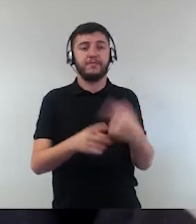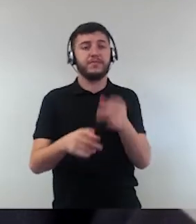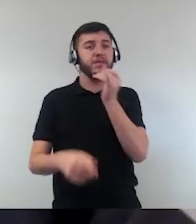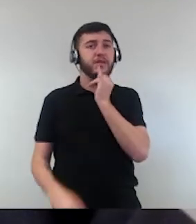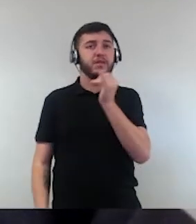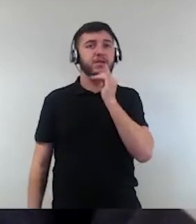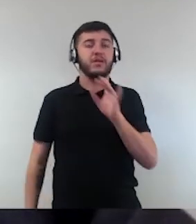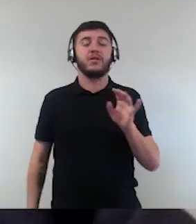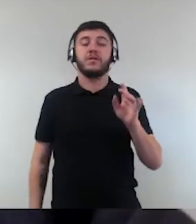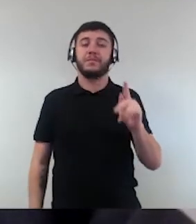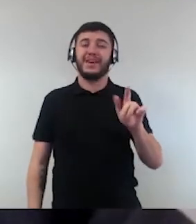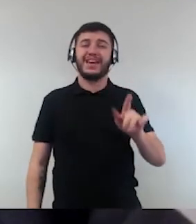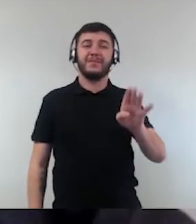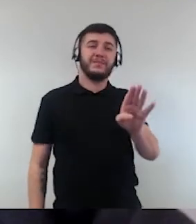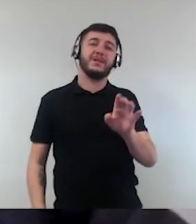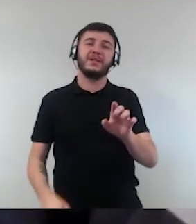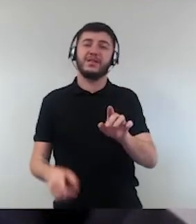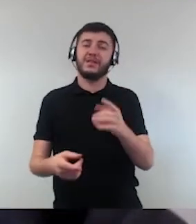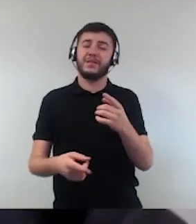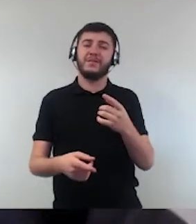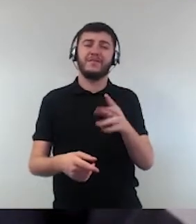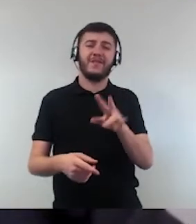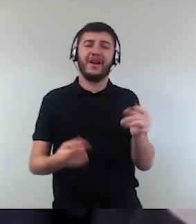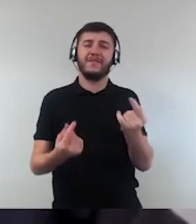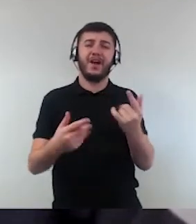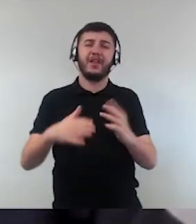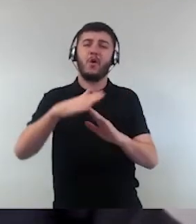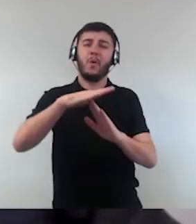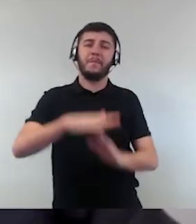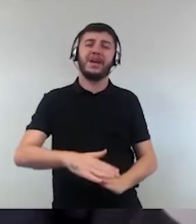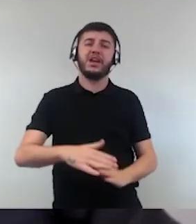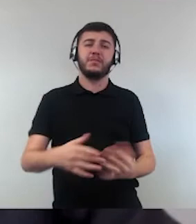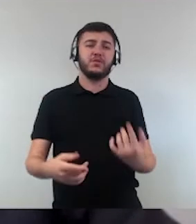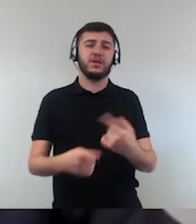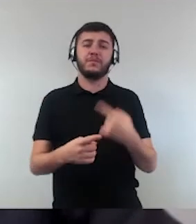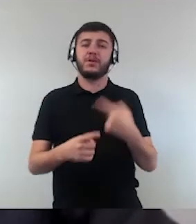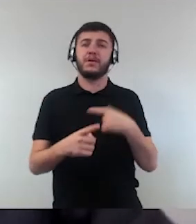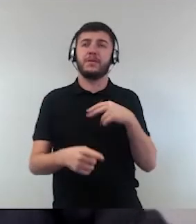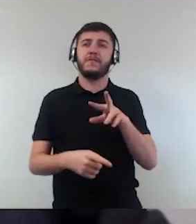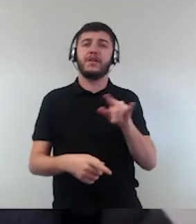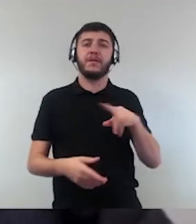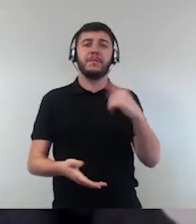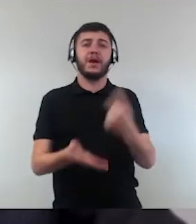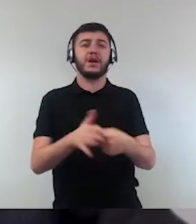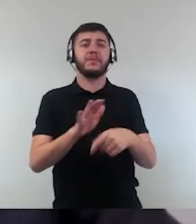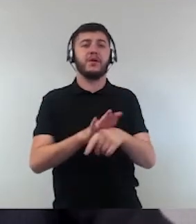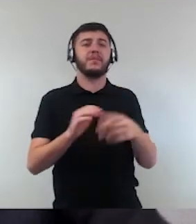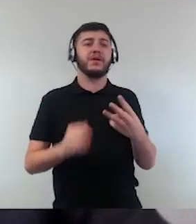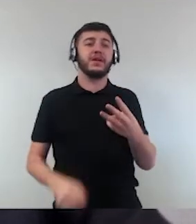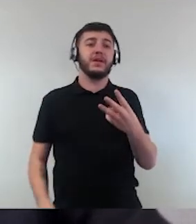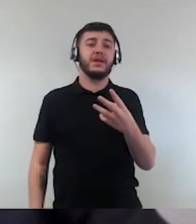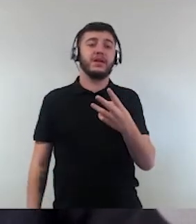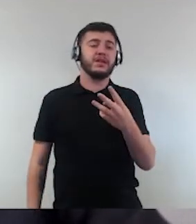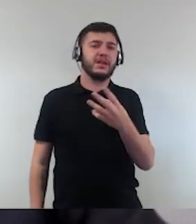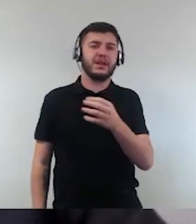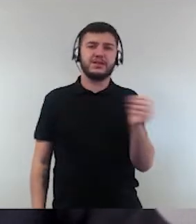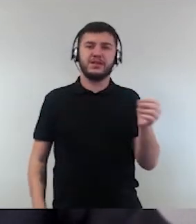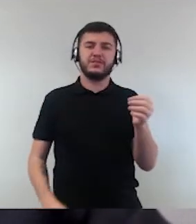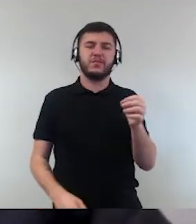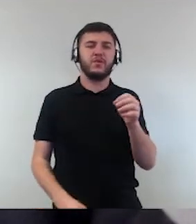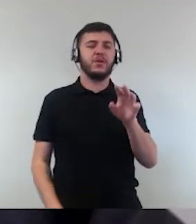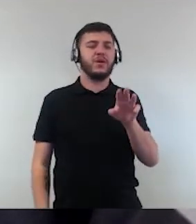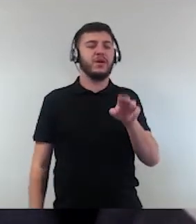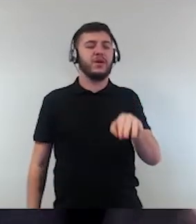estar no piso, no valor mínimo. Só que ele pagou lá R$200, R$300 o megawatt-hora e o preço lá está 40, 50,